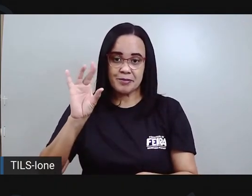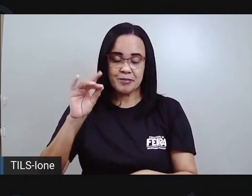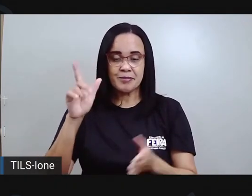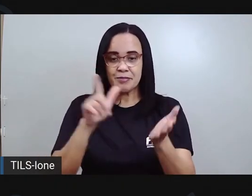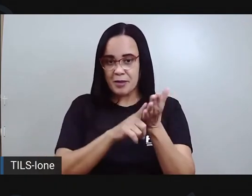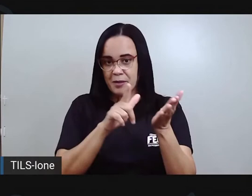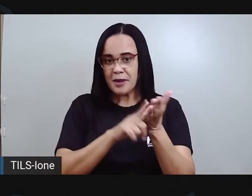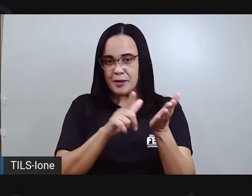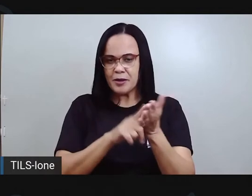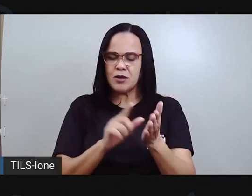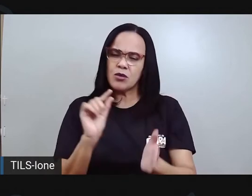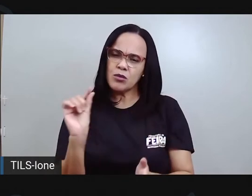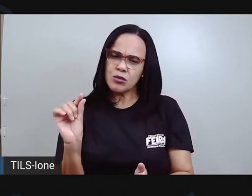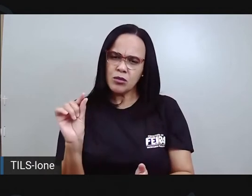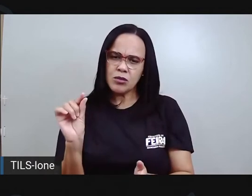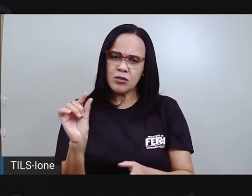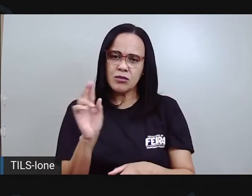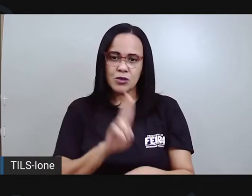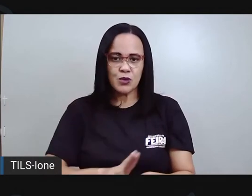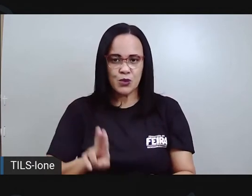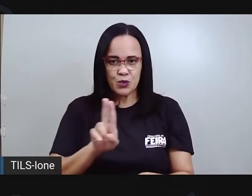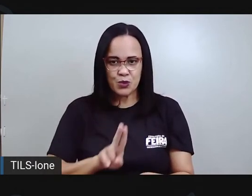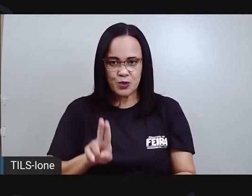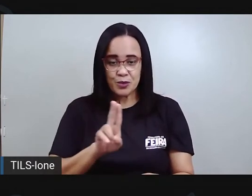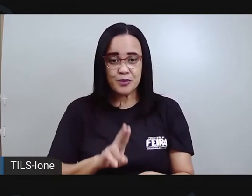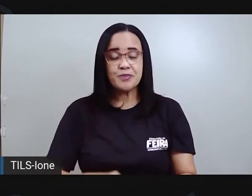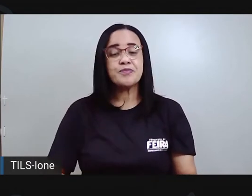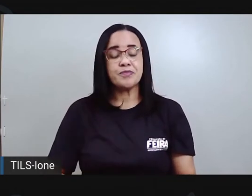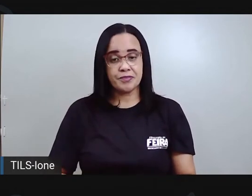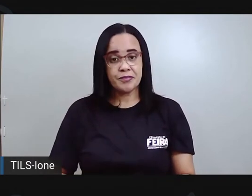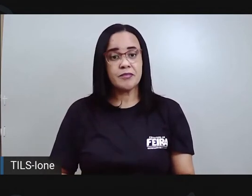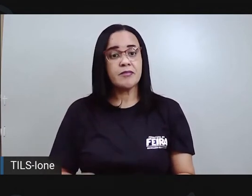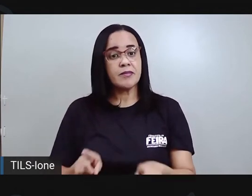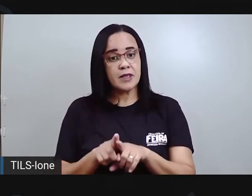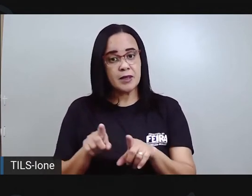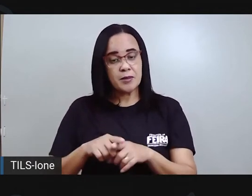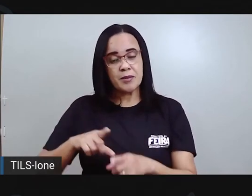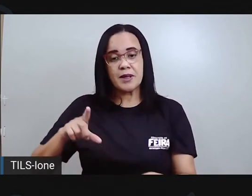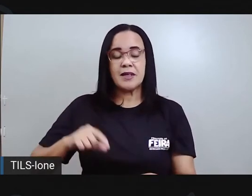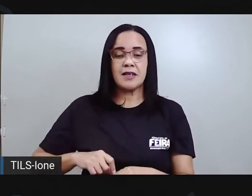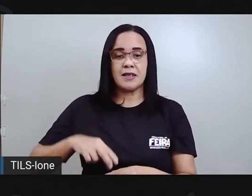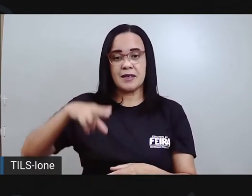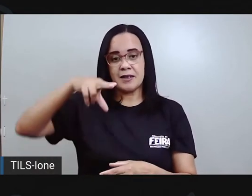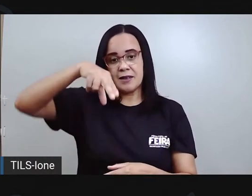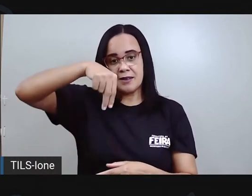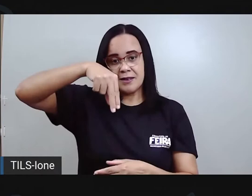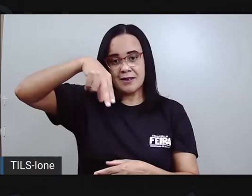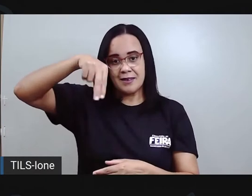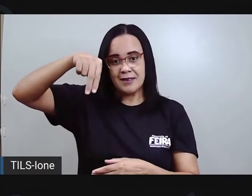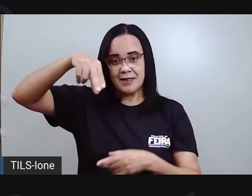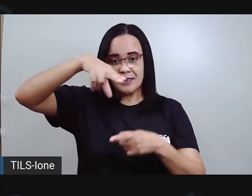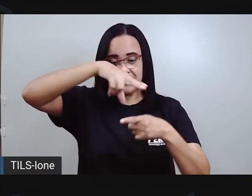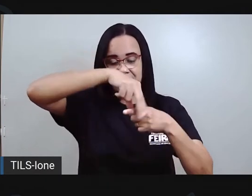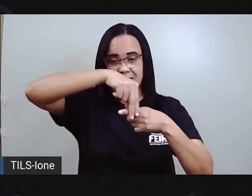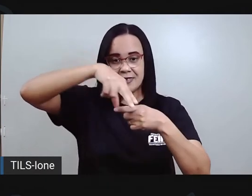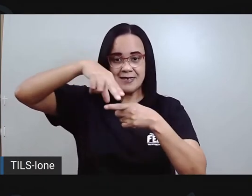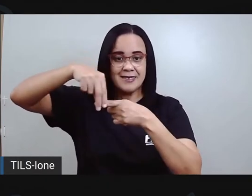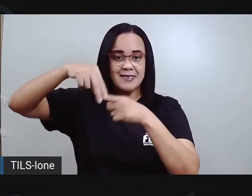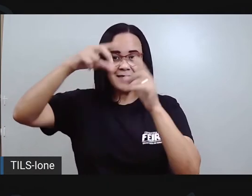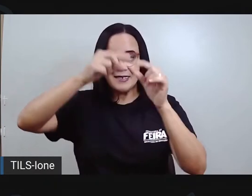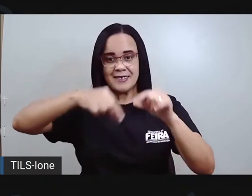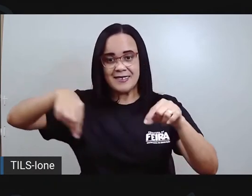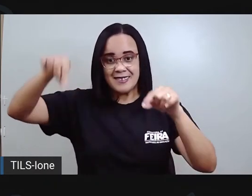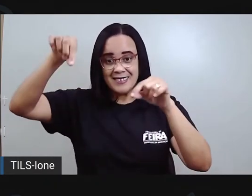gente vai usar um pouquinho dela. Vamos usar pregadores de roupa, aqueles que tem no varal